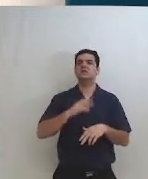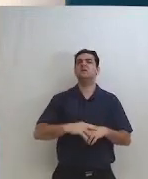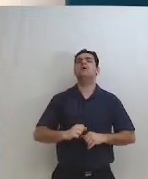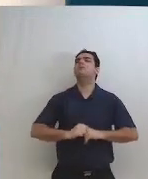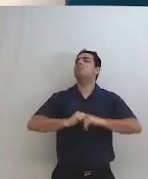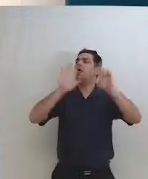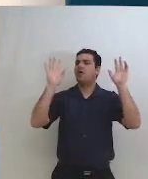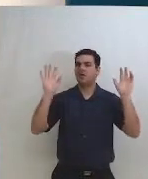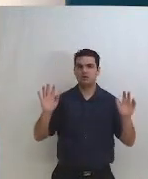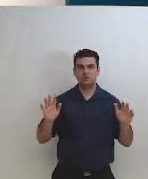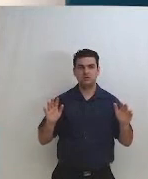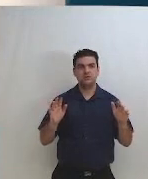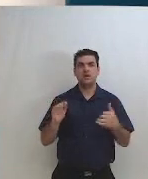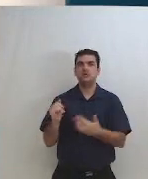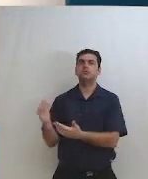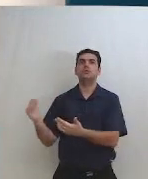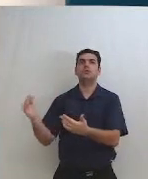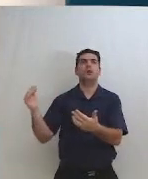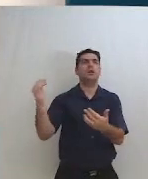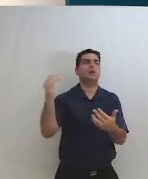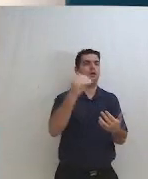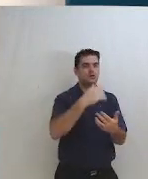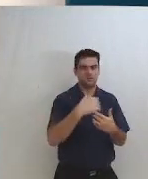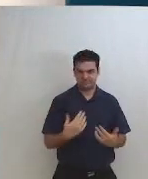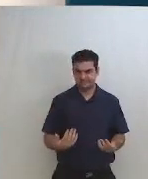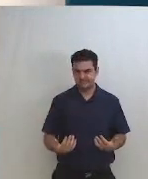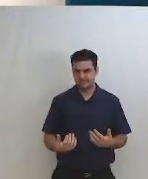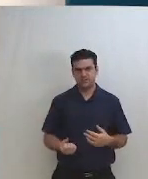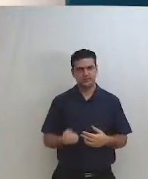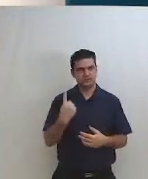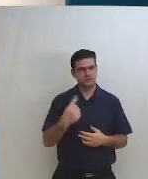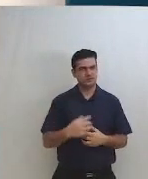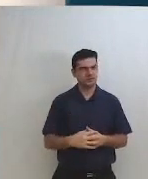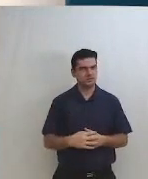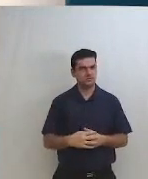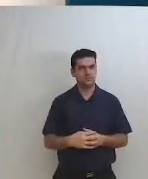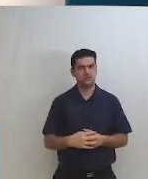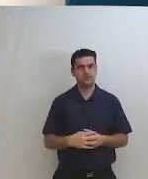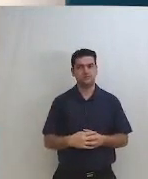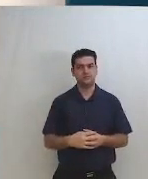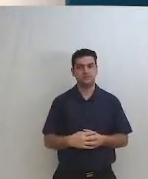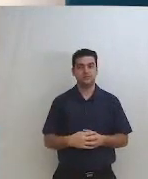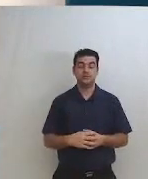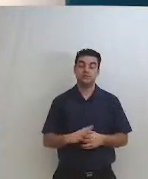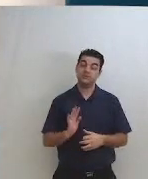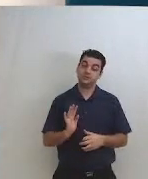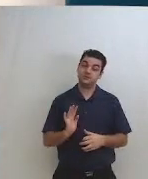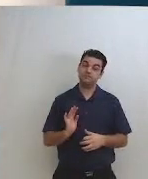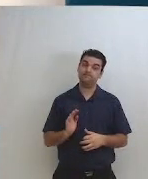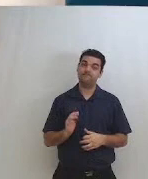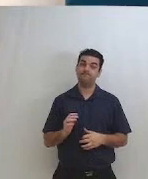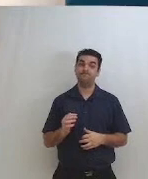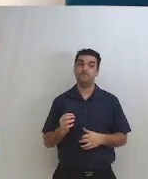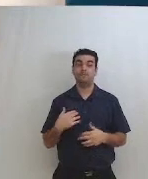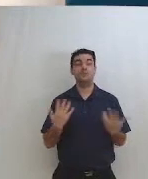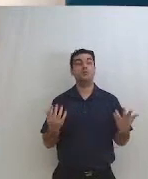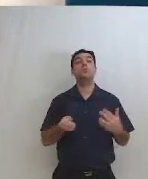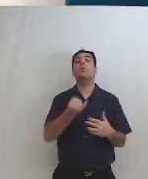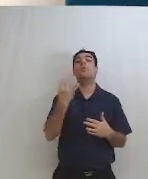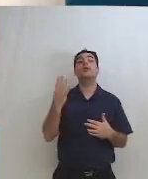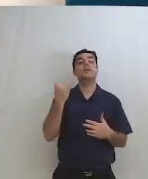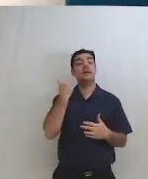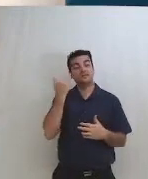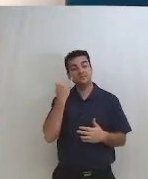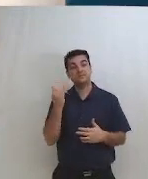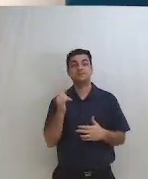contas daqueles que se encontravam em uma determinada área em um determinado momento. Não há indicação precisa nem quanto às informações a serem encaminhadas a